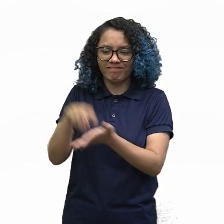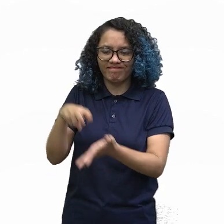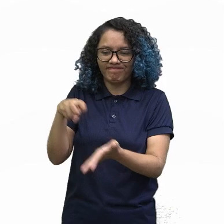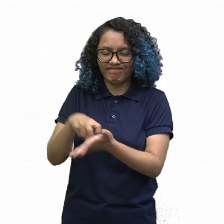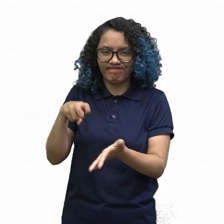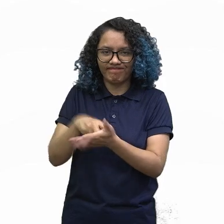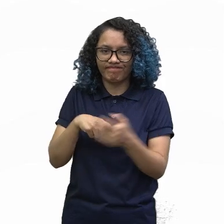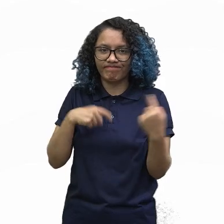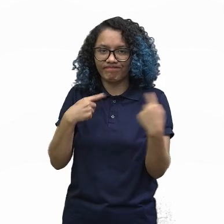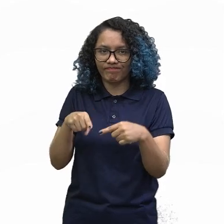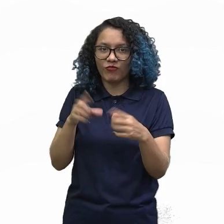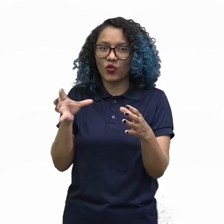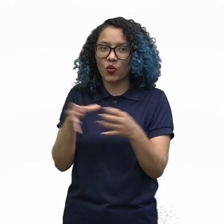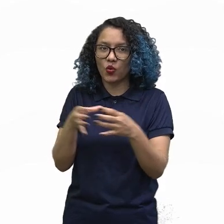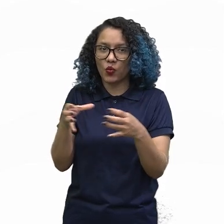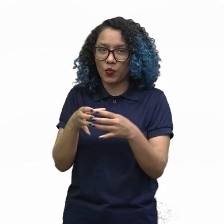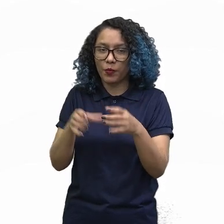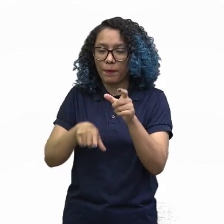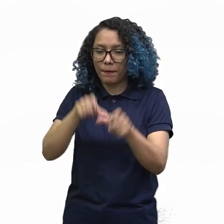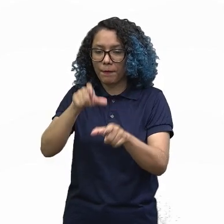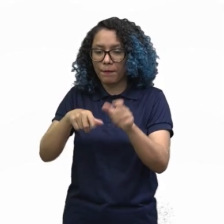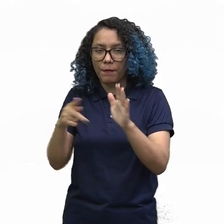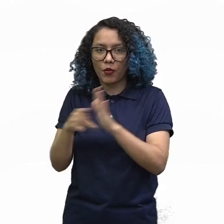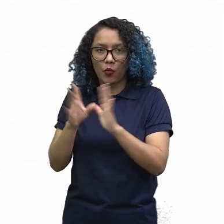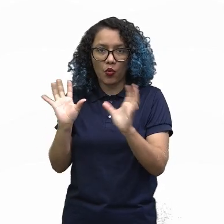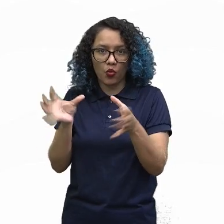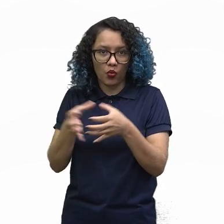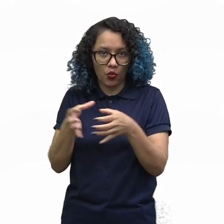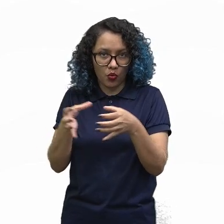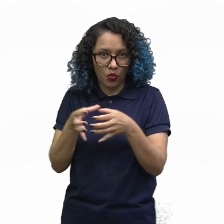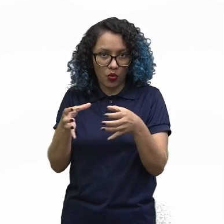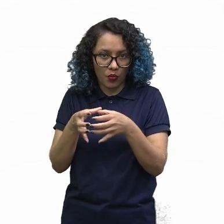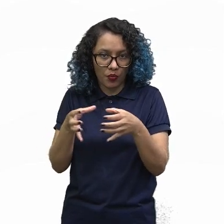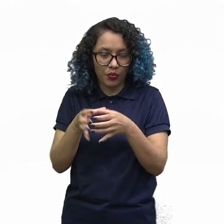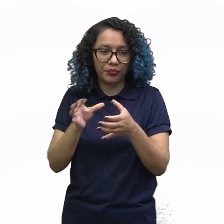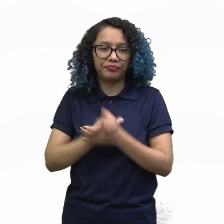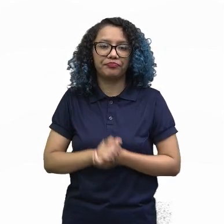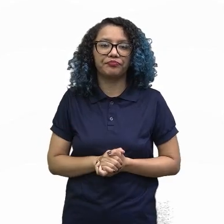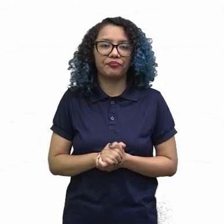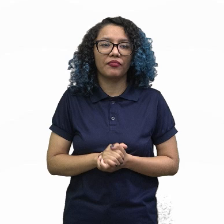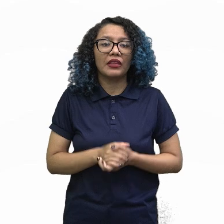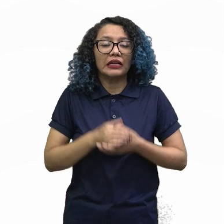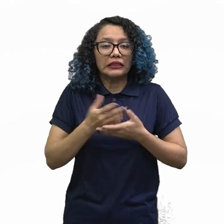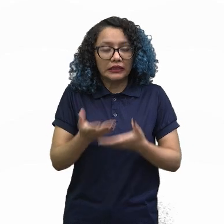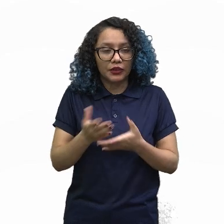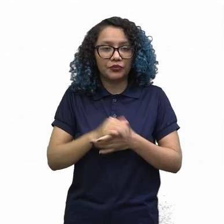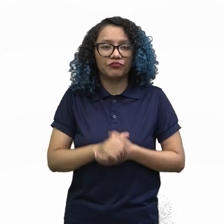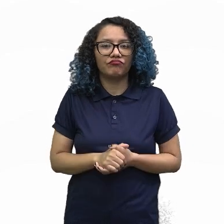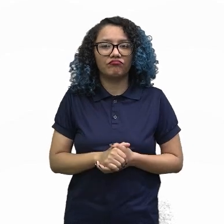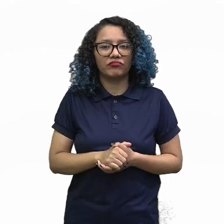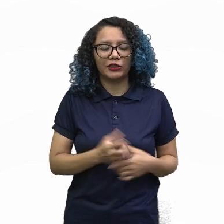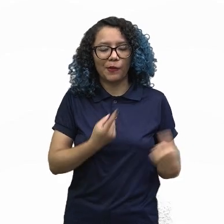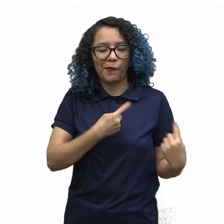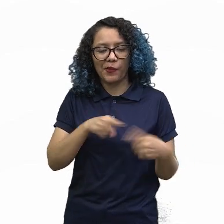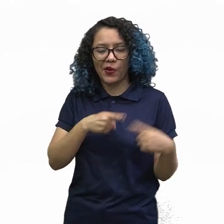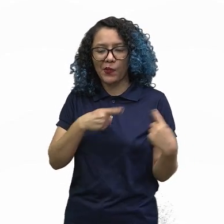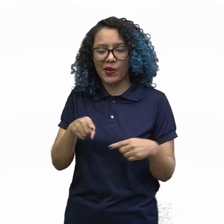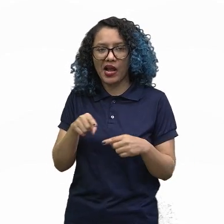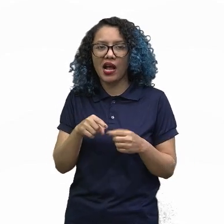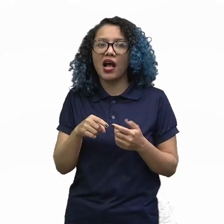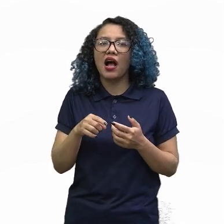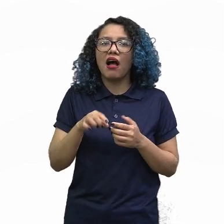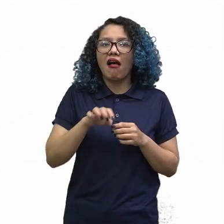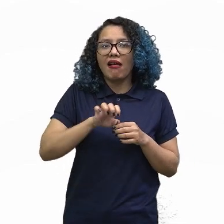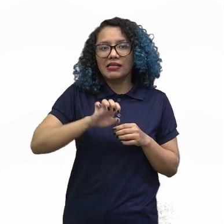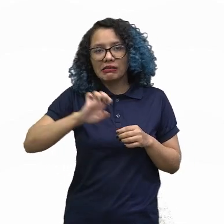da ANL. Em meio a esse clima de repressão à esquerda, né, esses movimentos mais